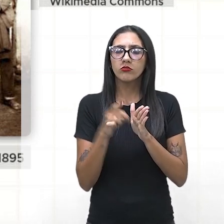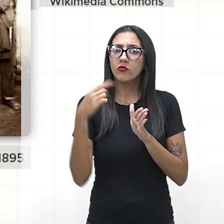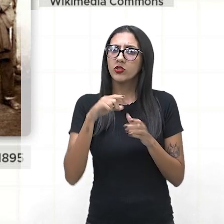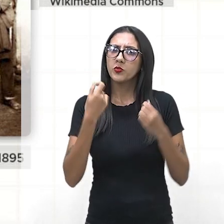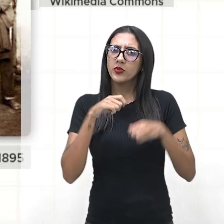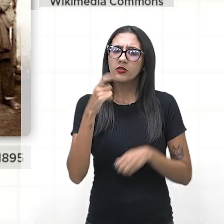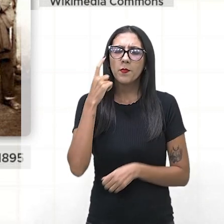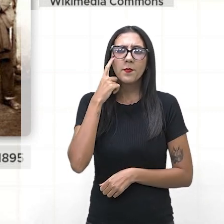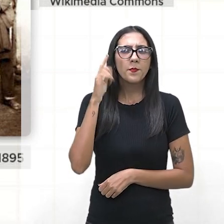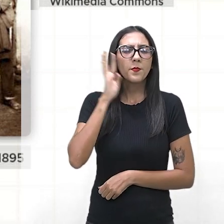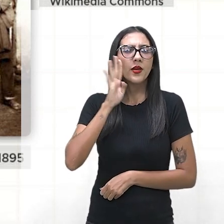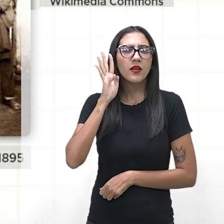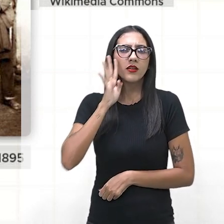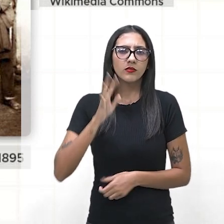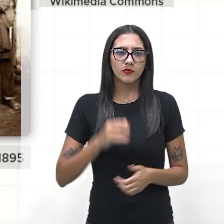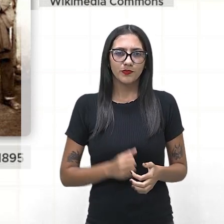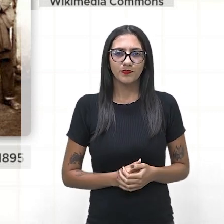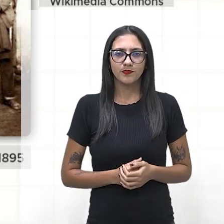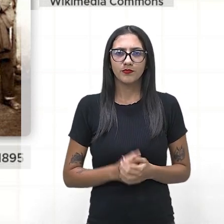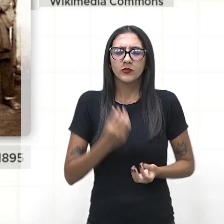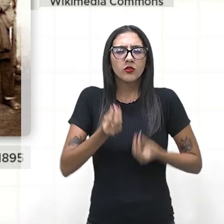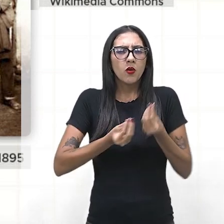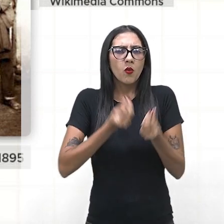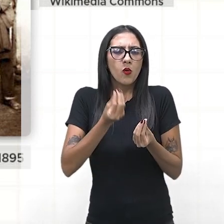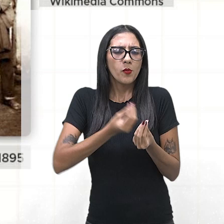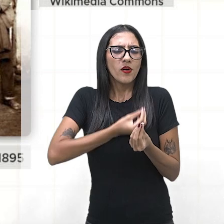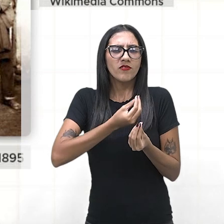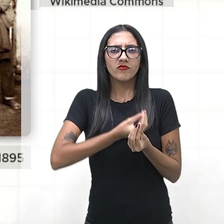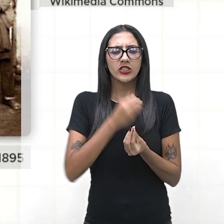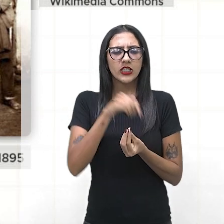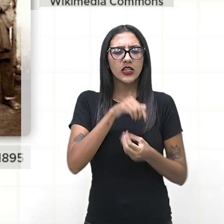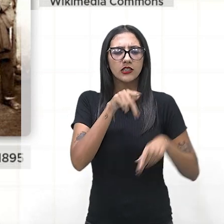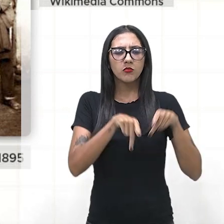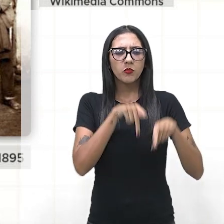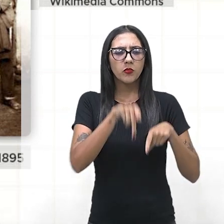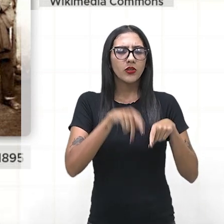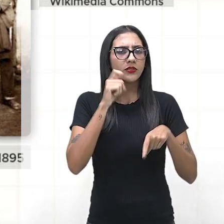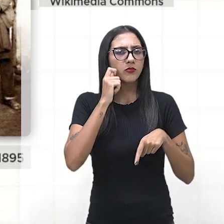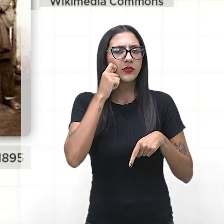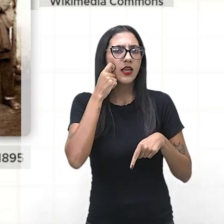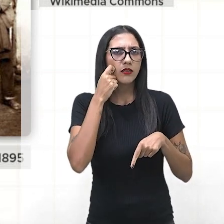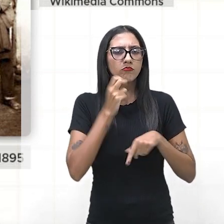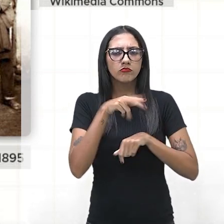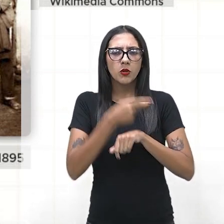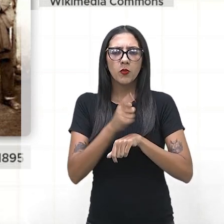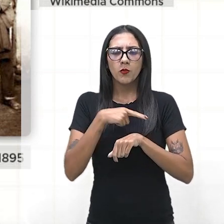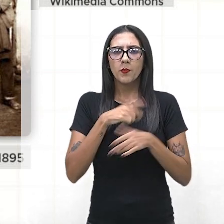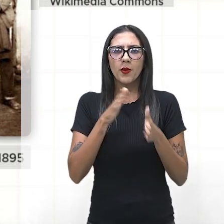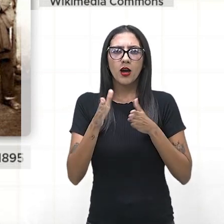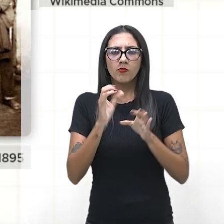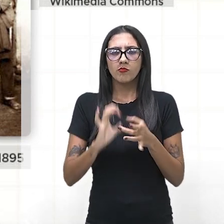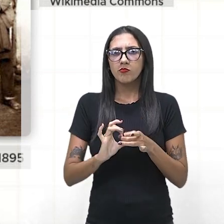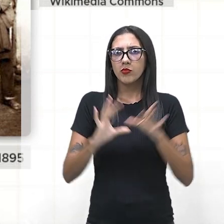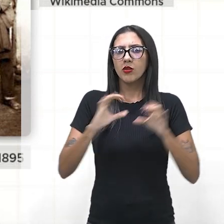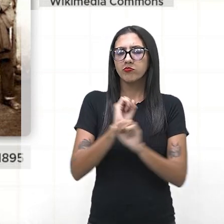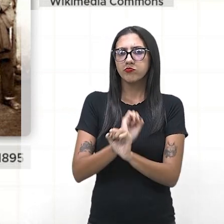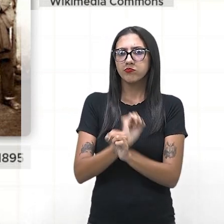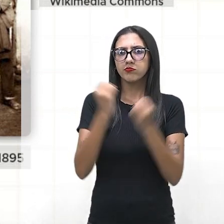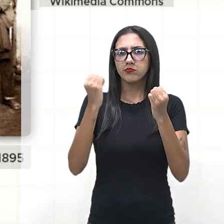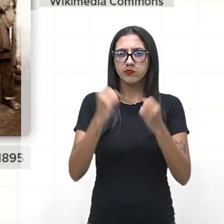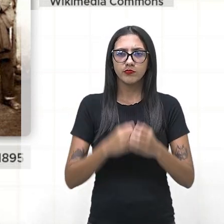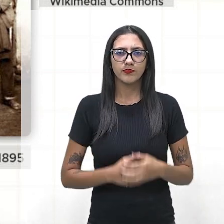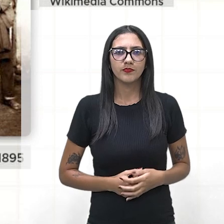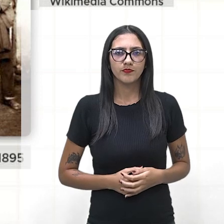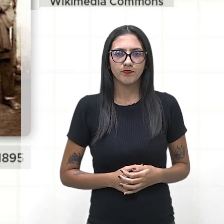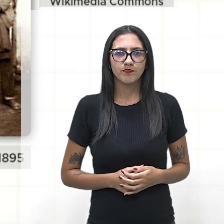em cima dela, mas como ficou a vida dos ex-escravizados após a abolição, gente? Trouxe aqui um documento histórico